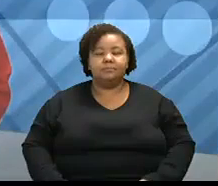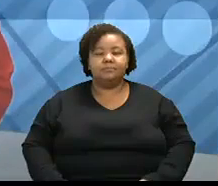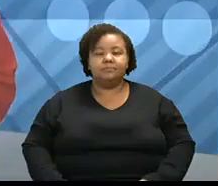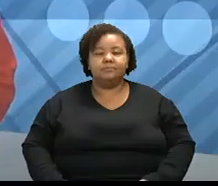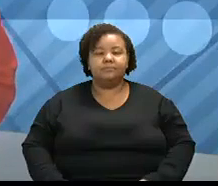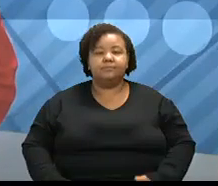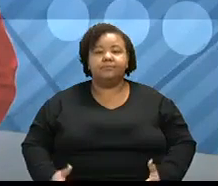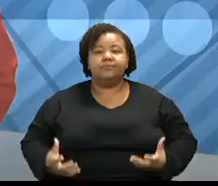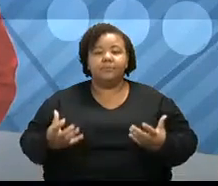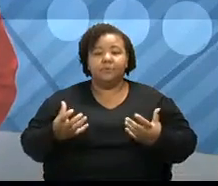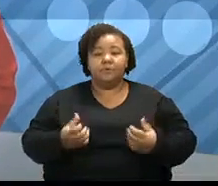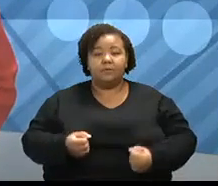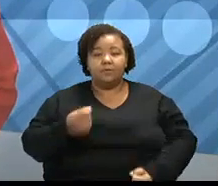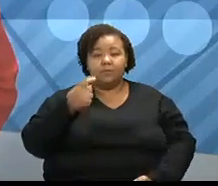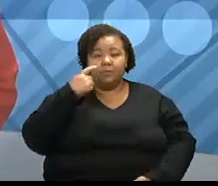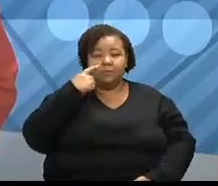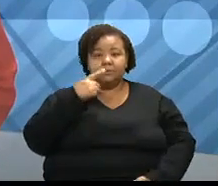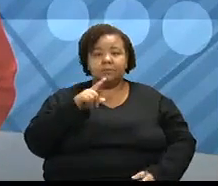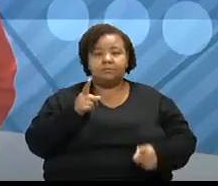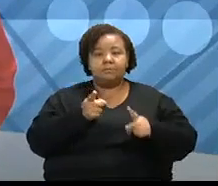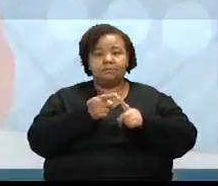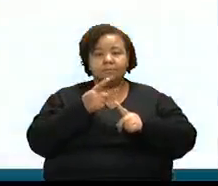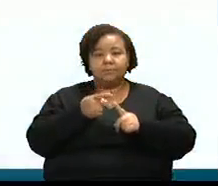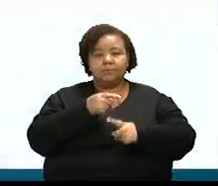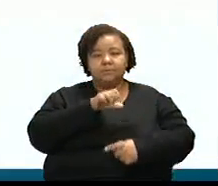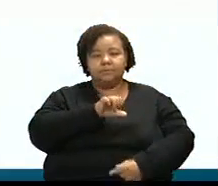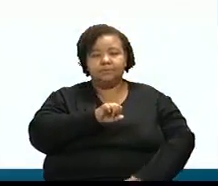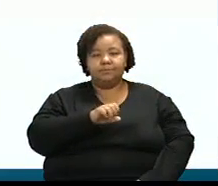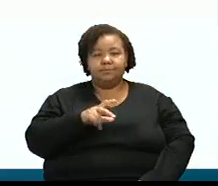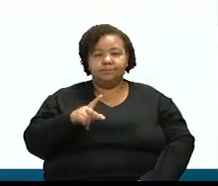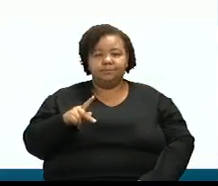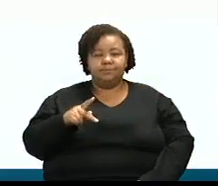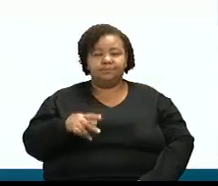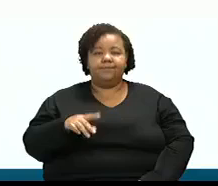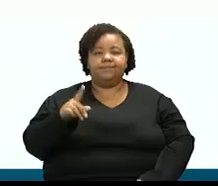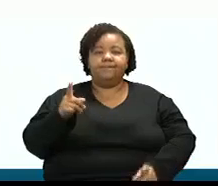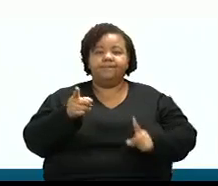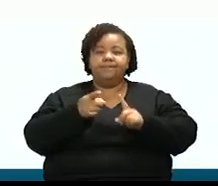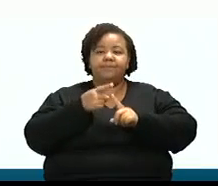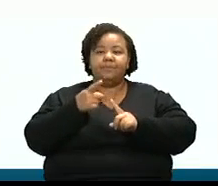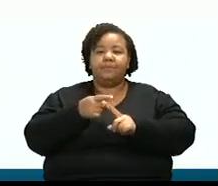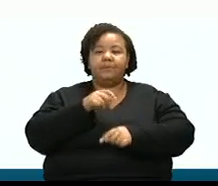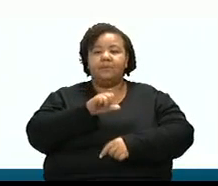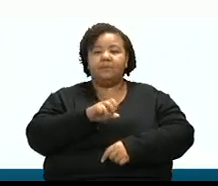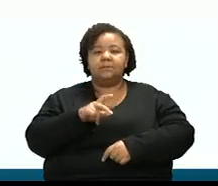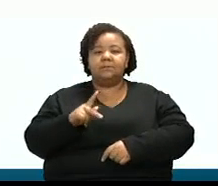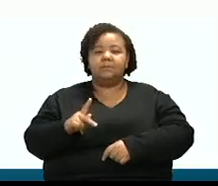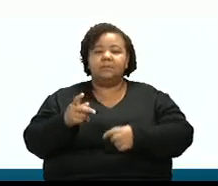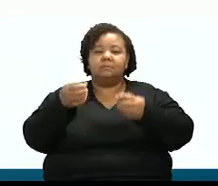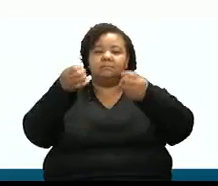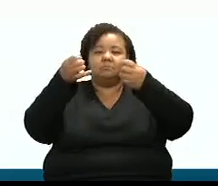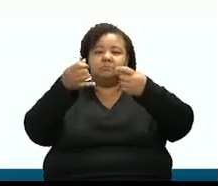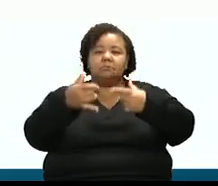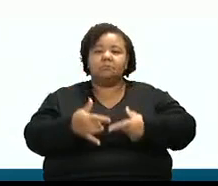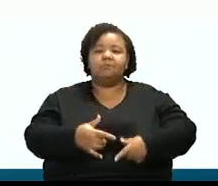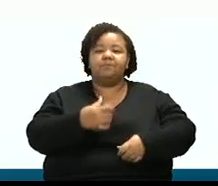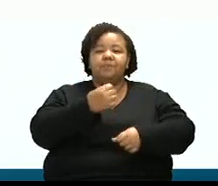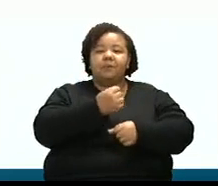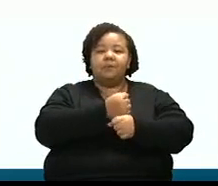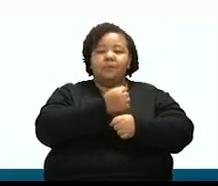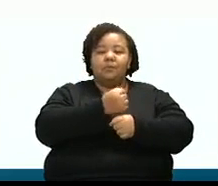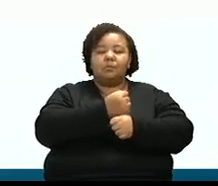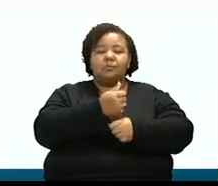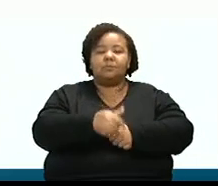Então, vamos acompanhar qual é a primeira situação problema. Essa primeira situação trata a respeito da produção